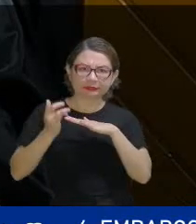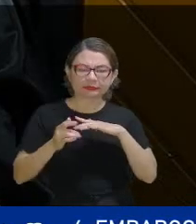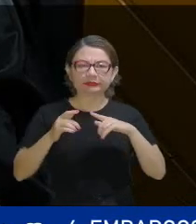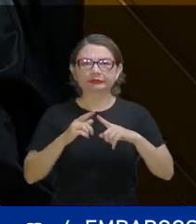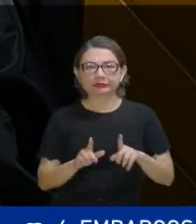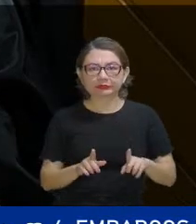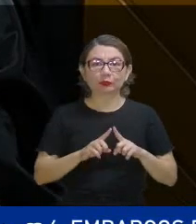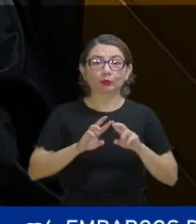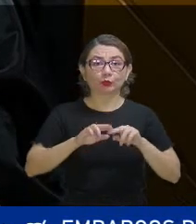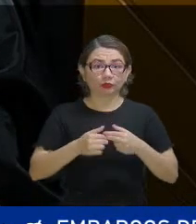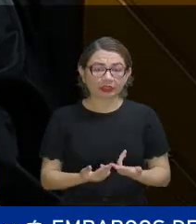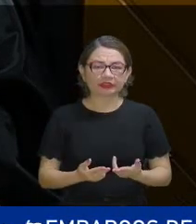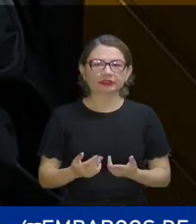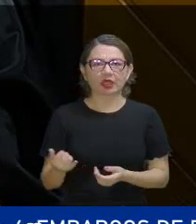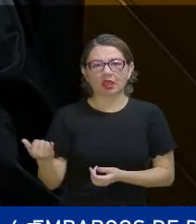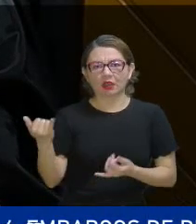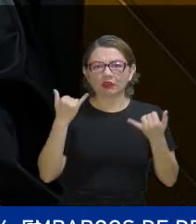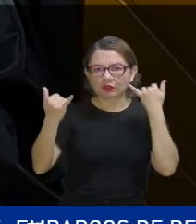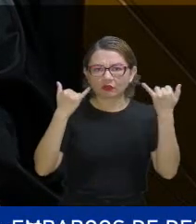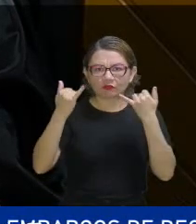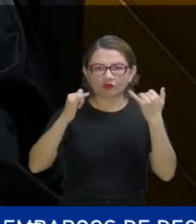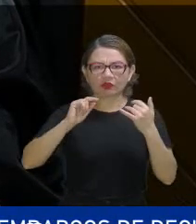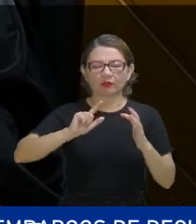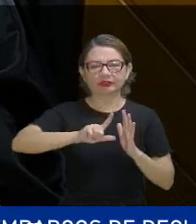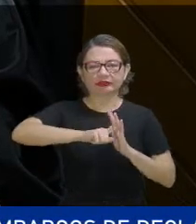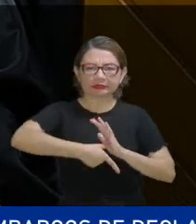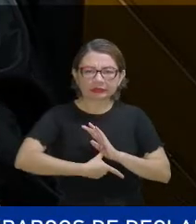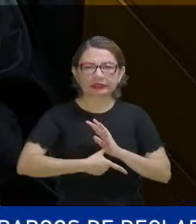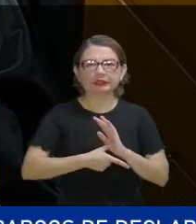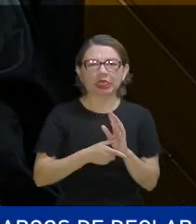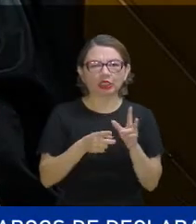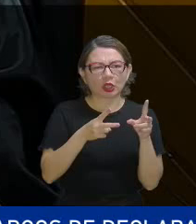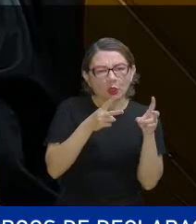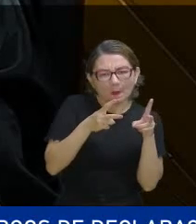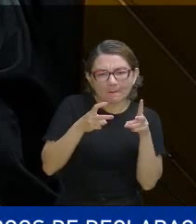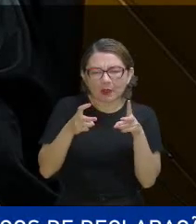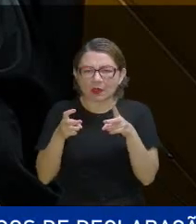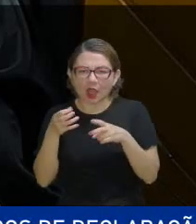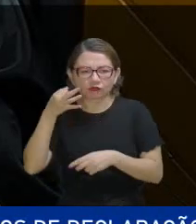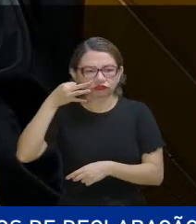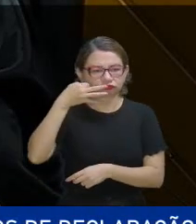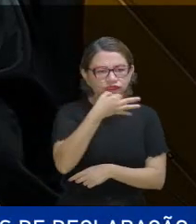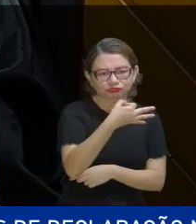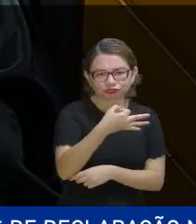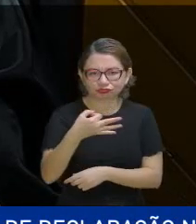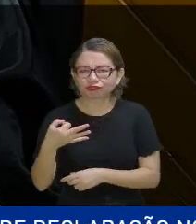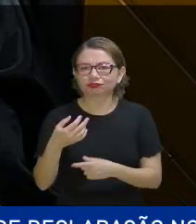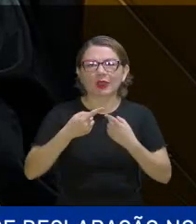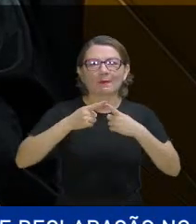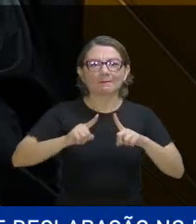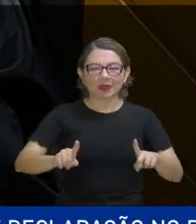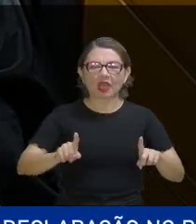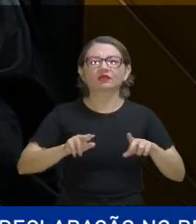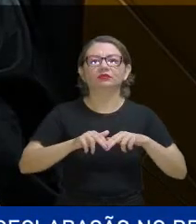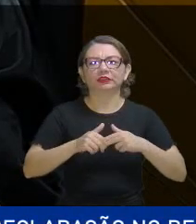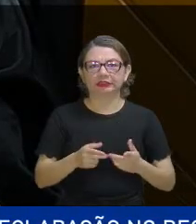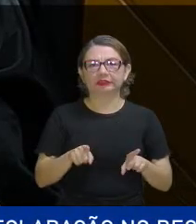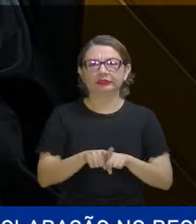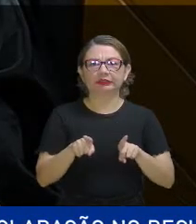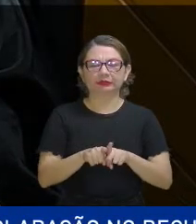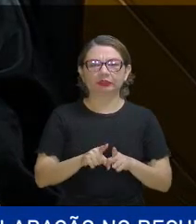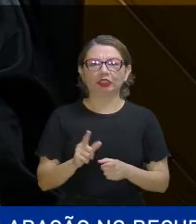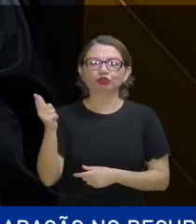ainda que a comunicação tardia tenha permitido a supervisão parcial. Considerando a ausência de agravante, como